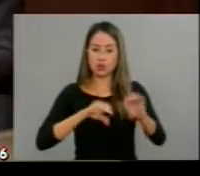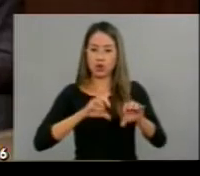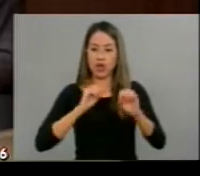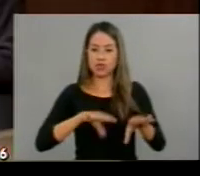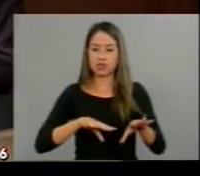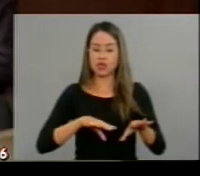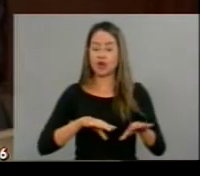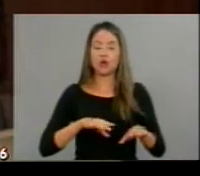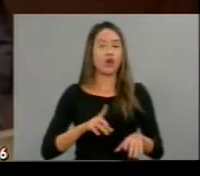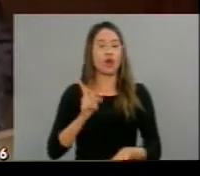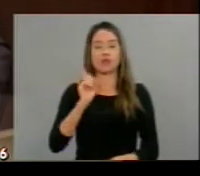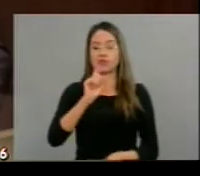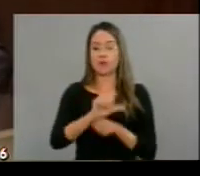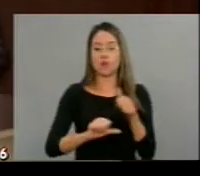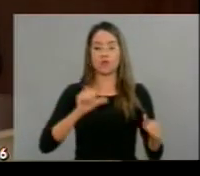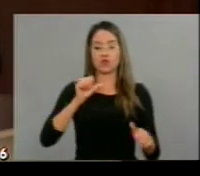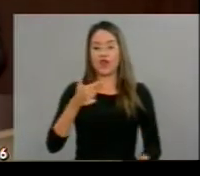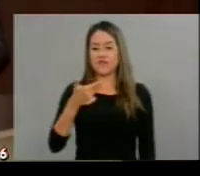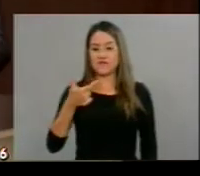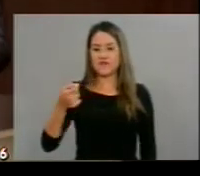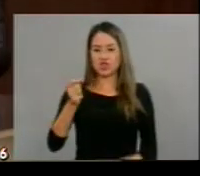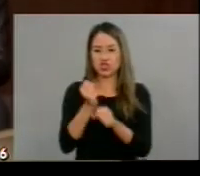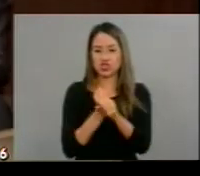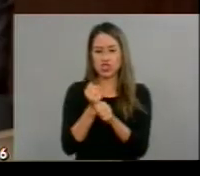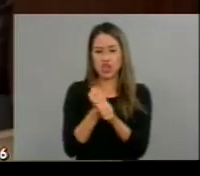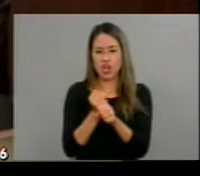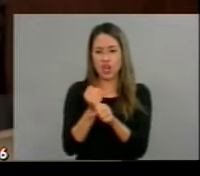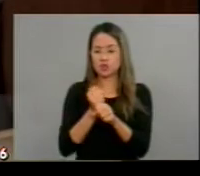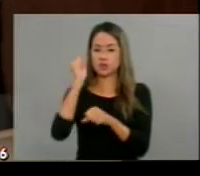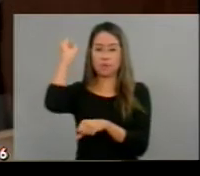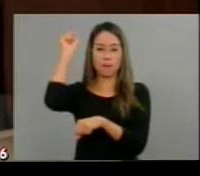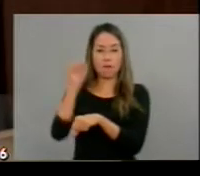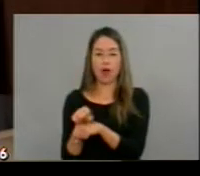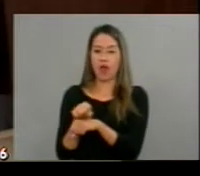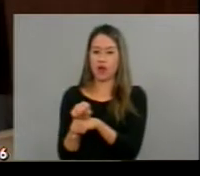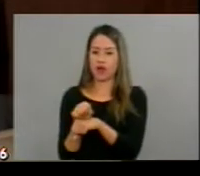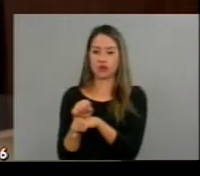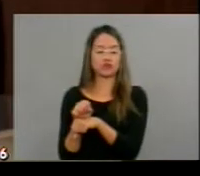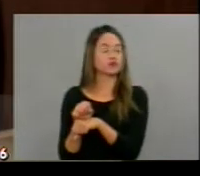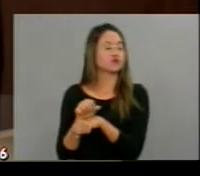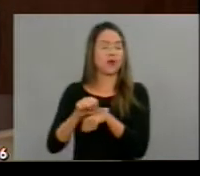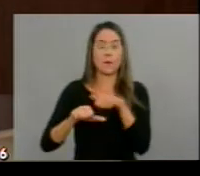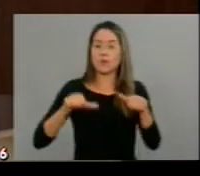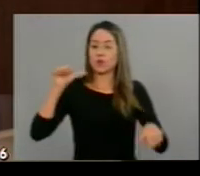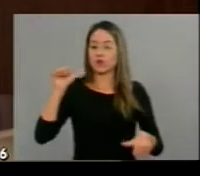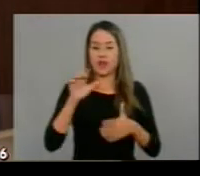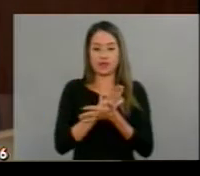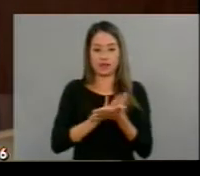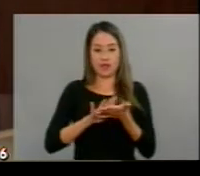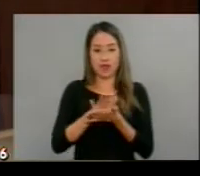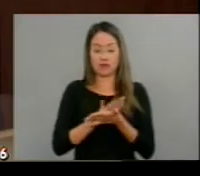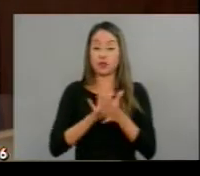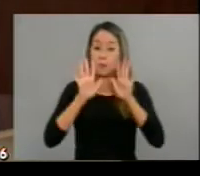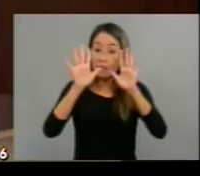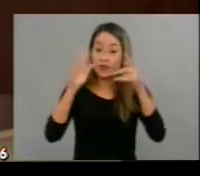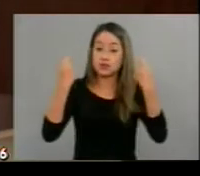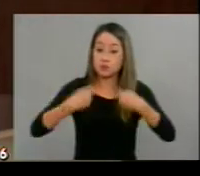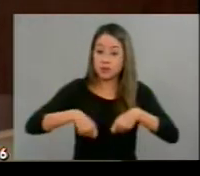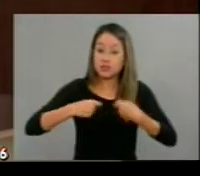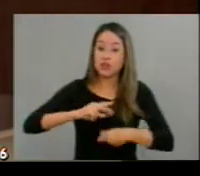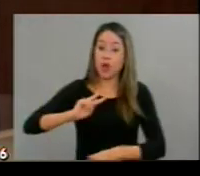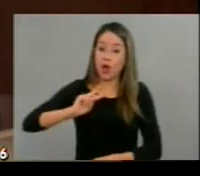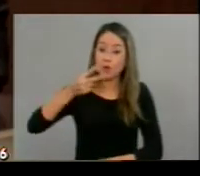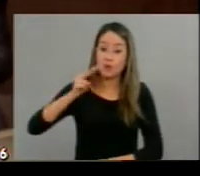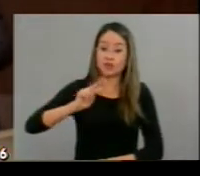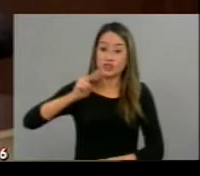não congela, e isso é bastante interessante, não congela os recursos das estatais não dependentes. Entenderam